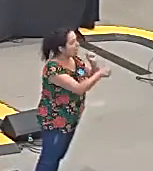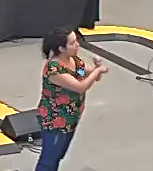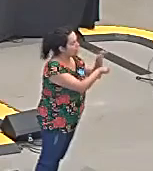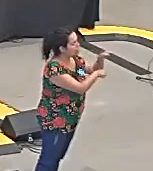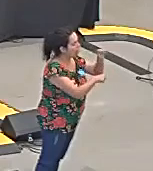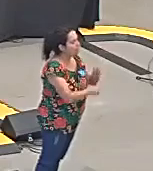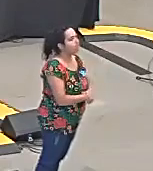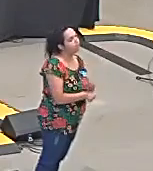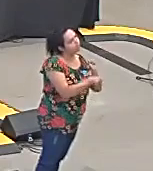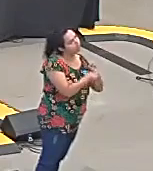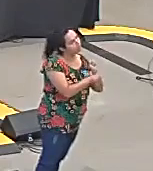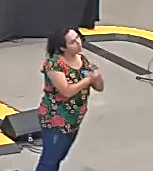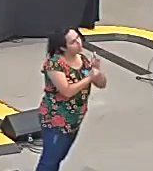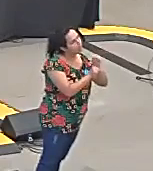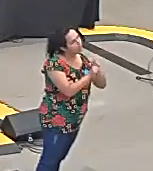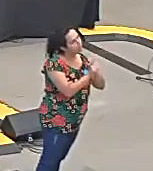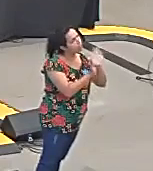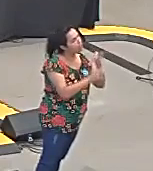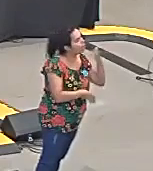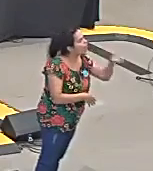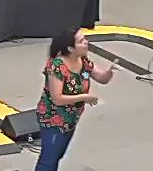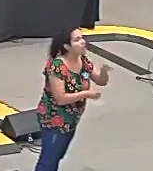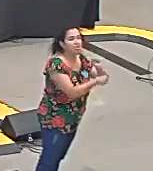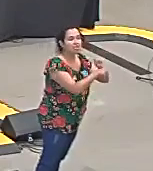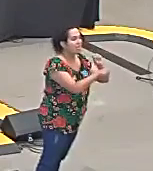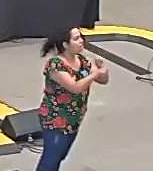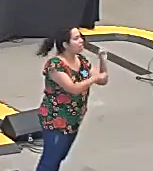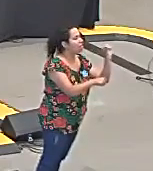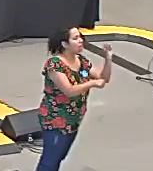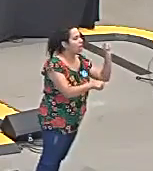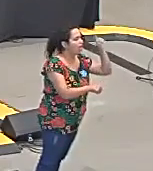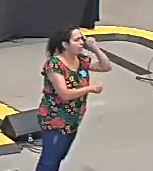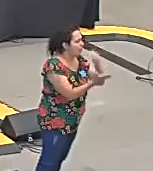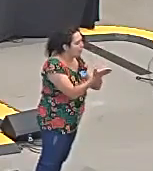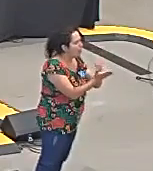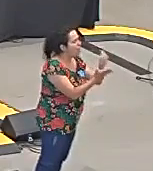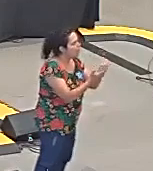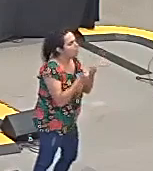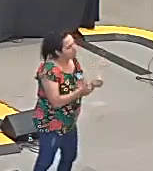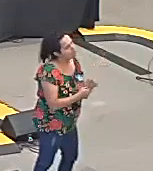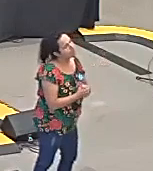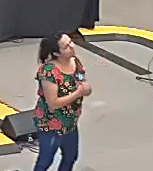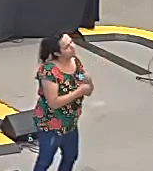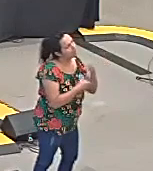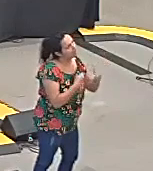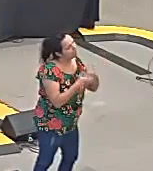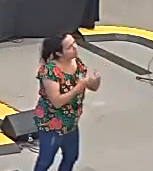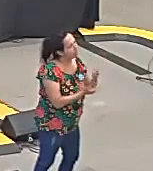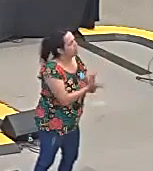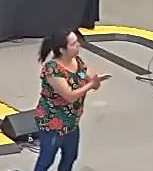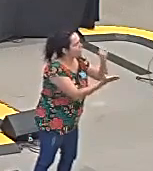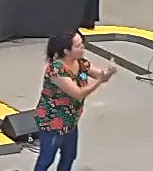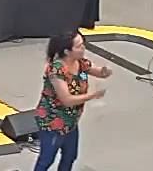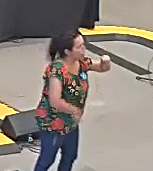carteirinha, falam que vai ser 30 dias para ela ser confeccionada e vão